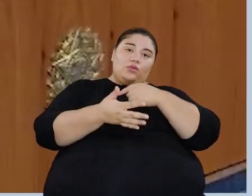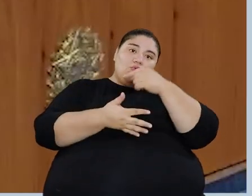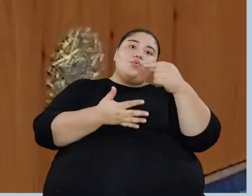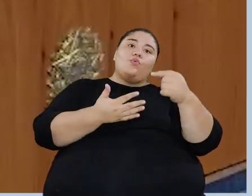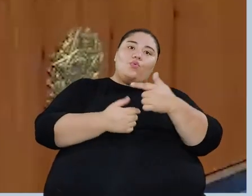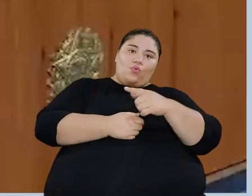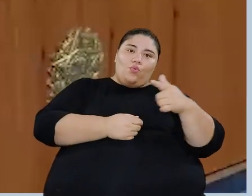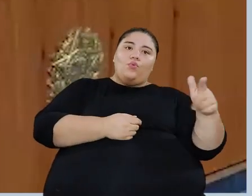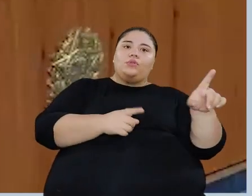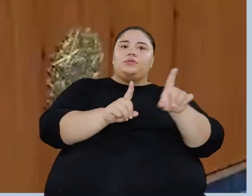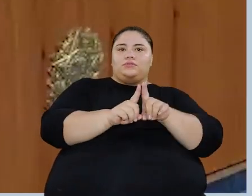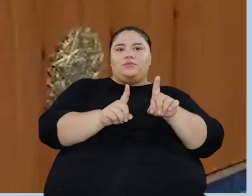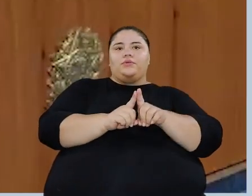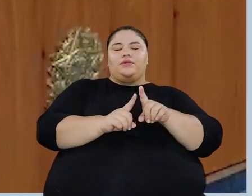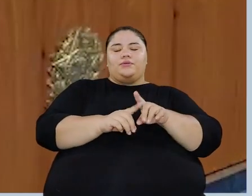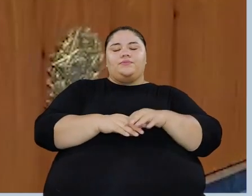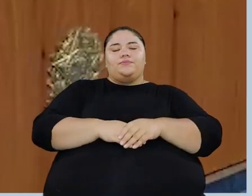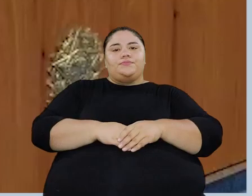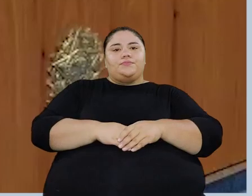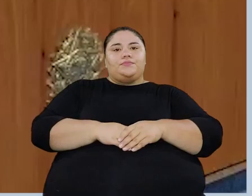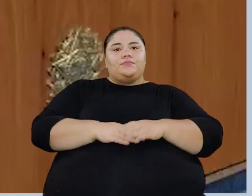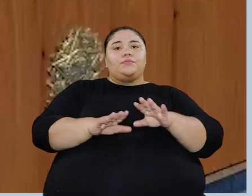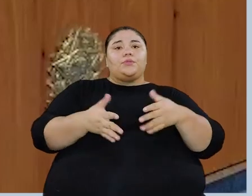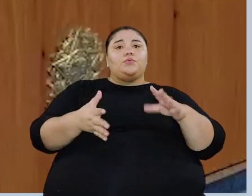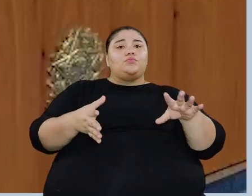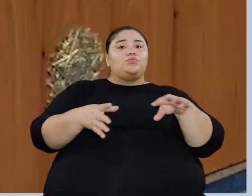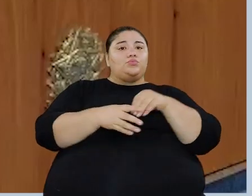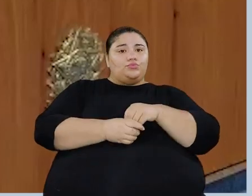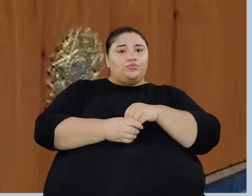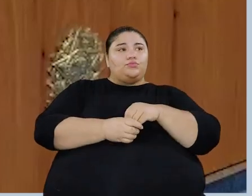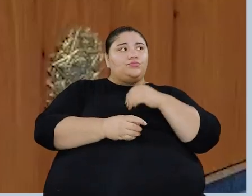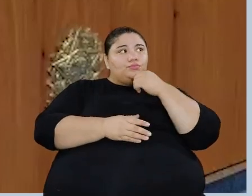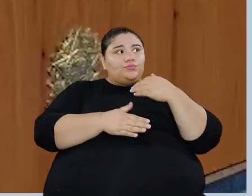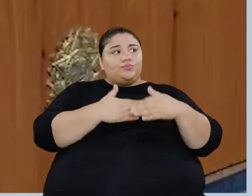outras tantas obrigações acessórias. Então, tudo isso está em curso.